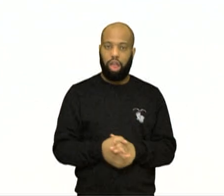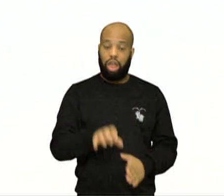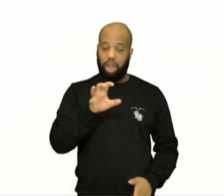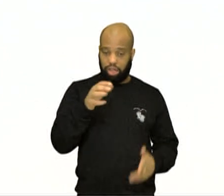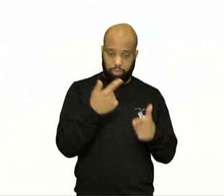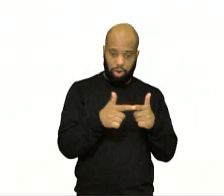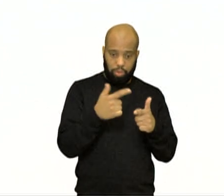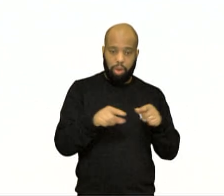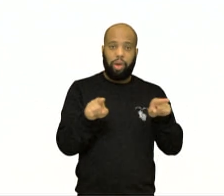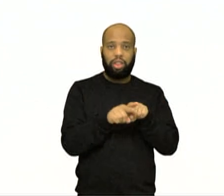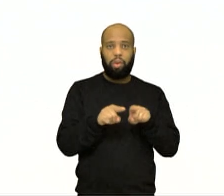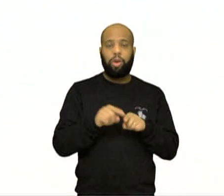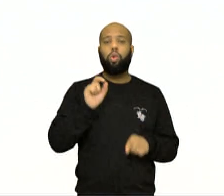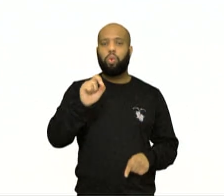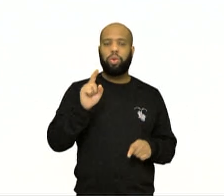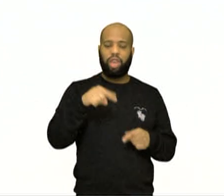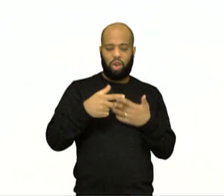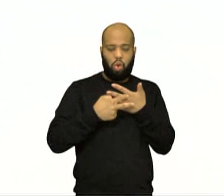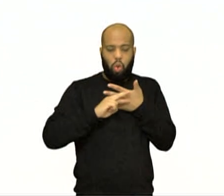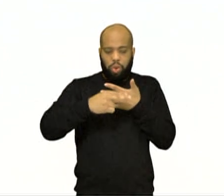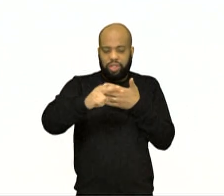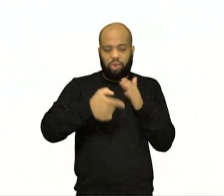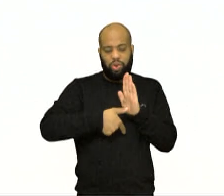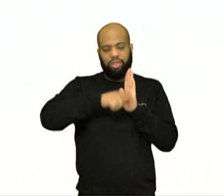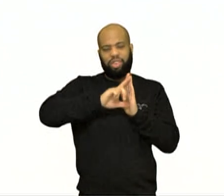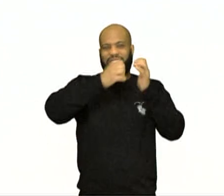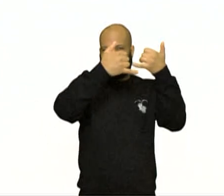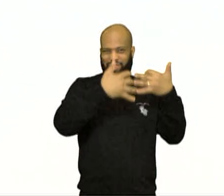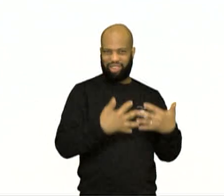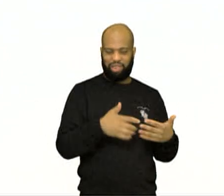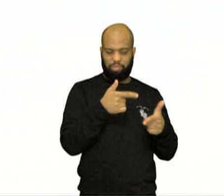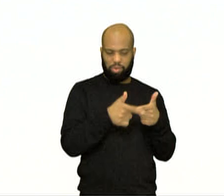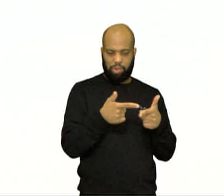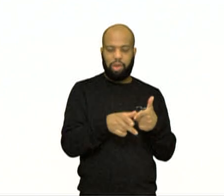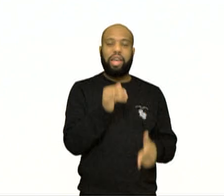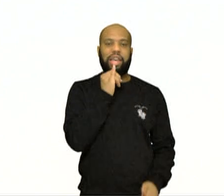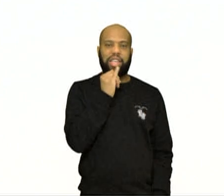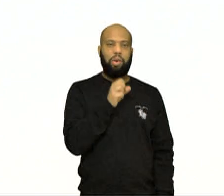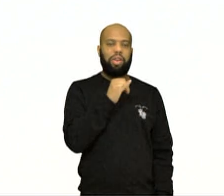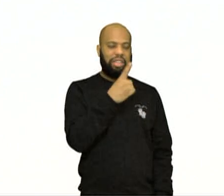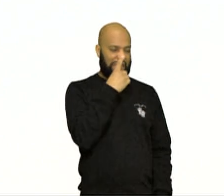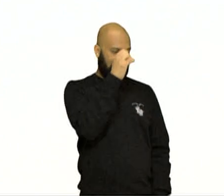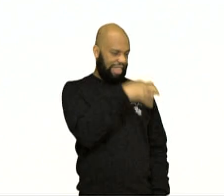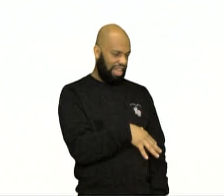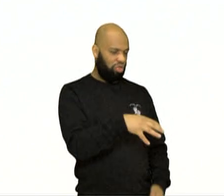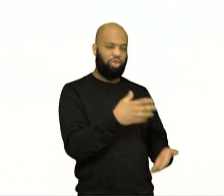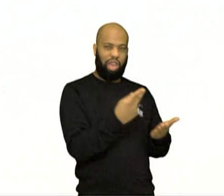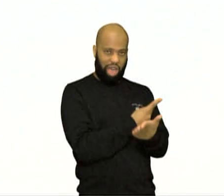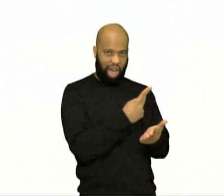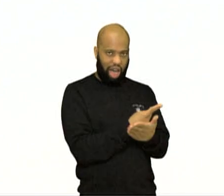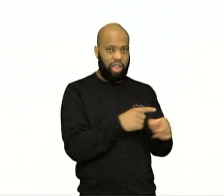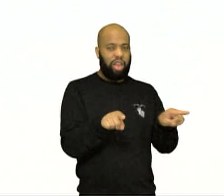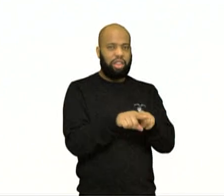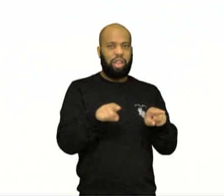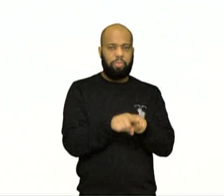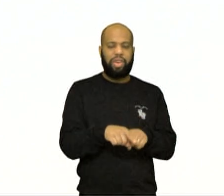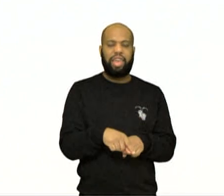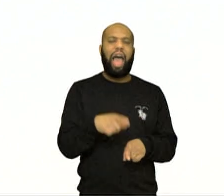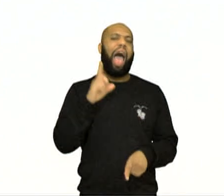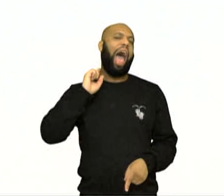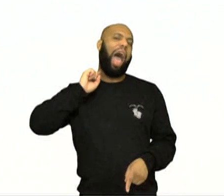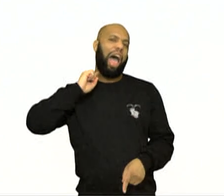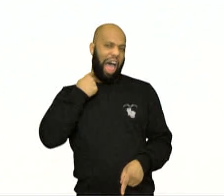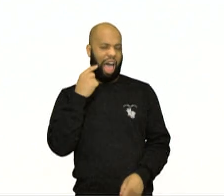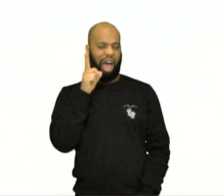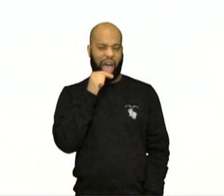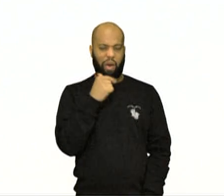verdade, também uma consequência dos anteriores que nós vimos. O descarte incorreto do lixo, o esgoto não tratado,